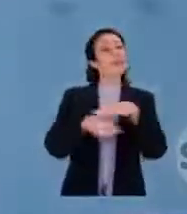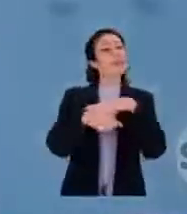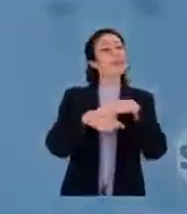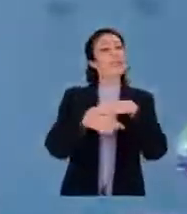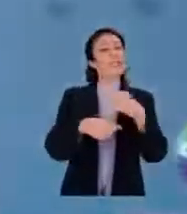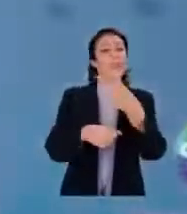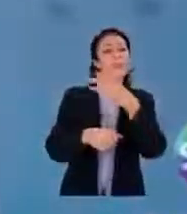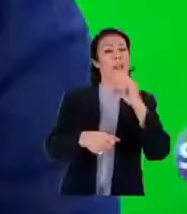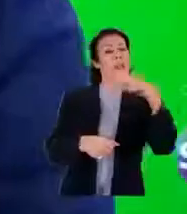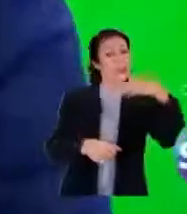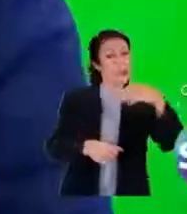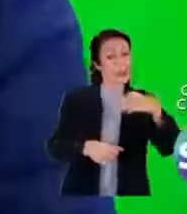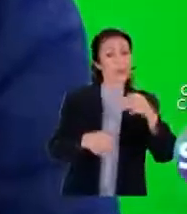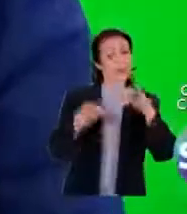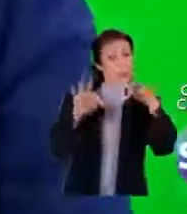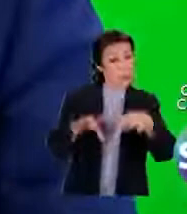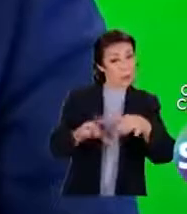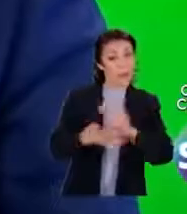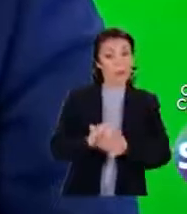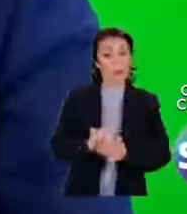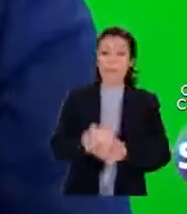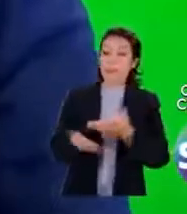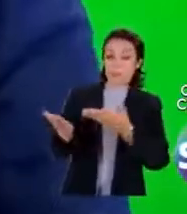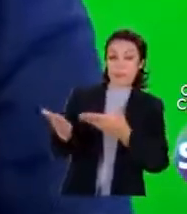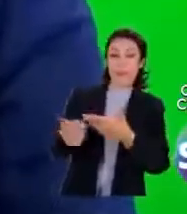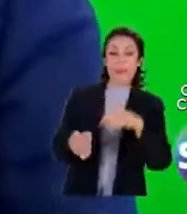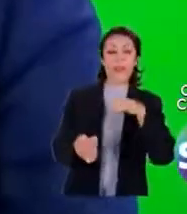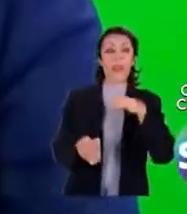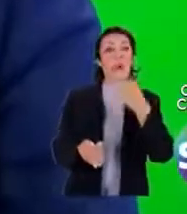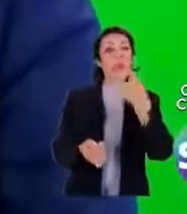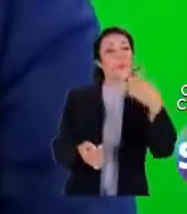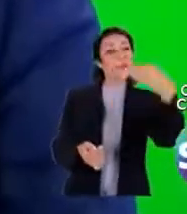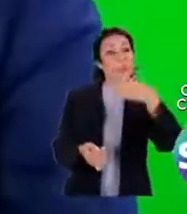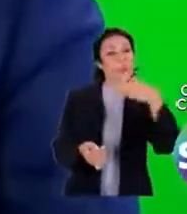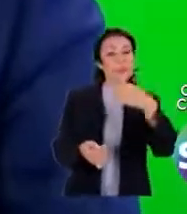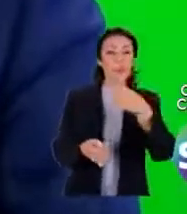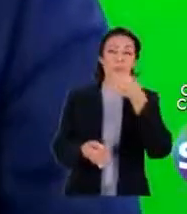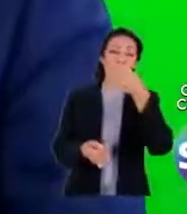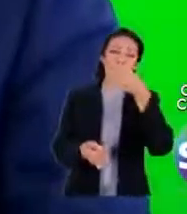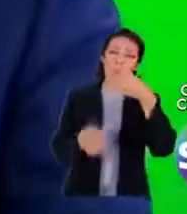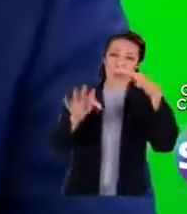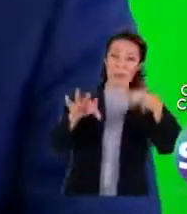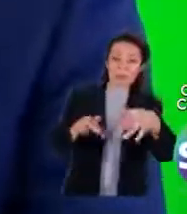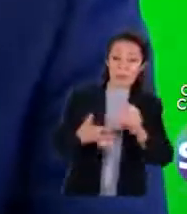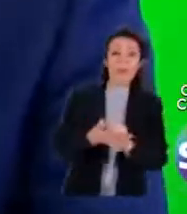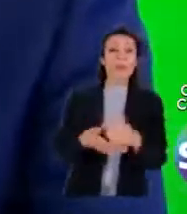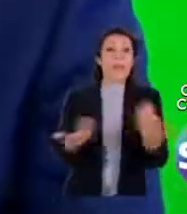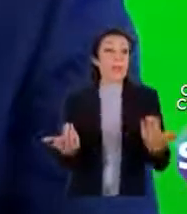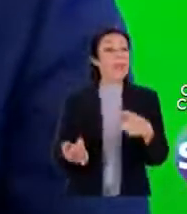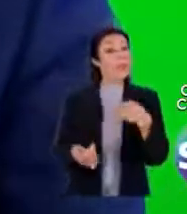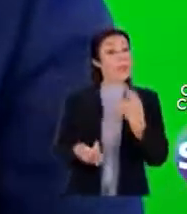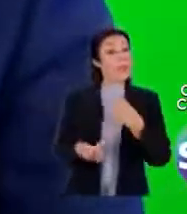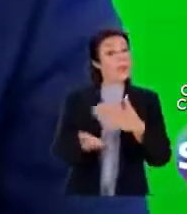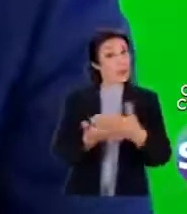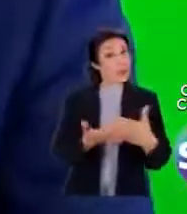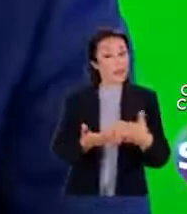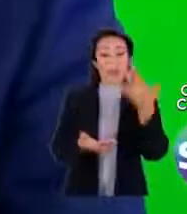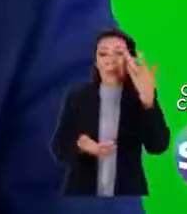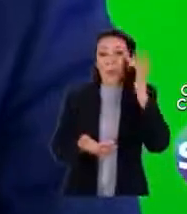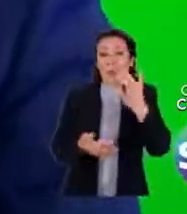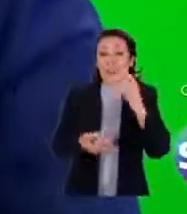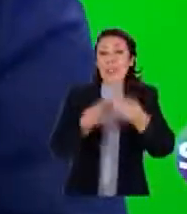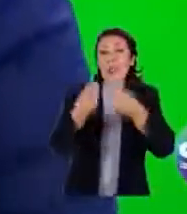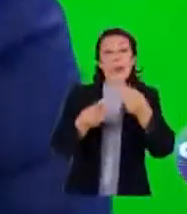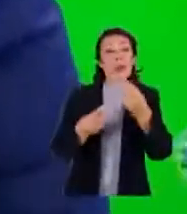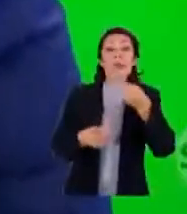durante 30 minutos ao final o senhor vai ter um minuto para as considerações e a gente vai começar eu não sei como